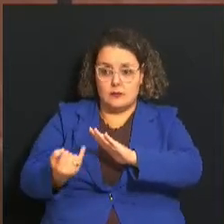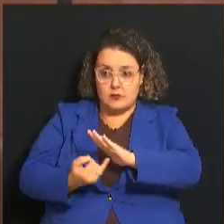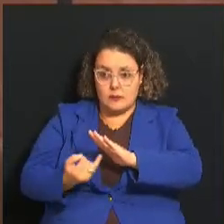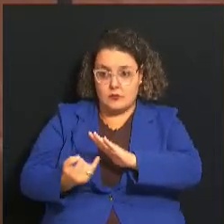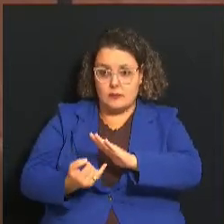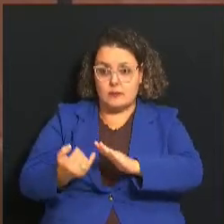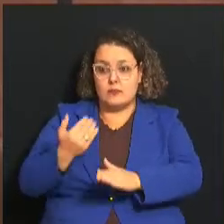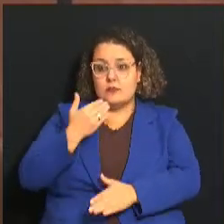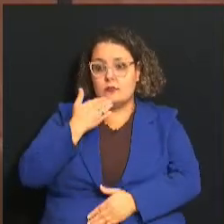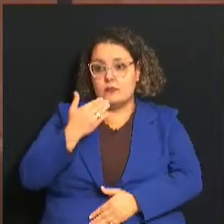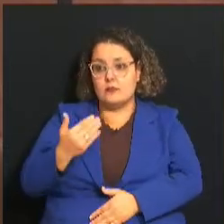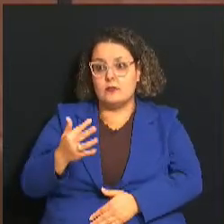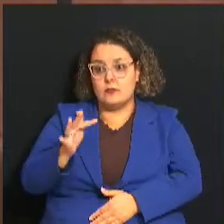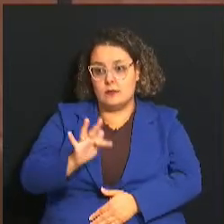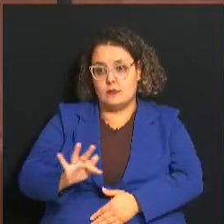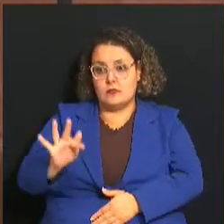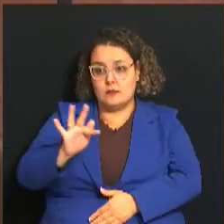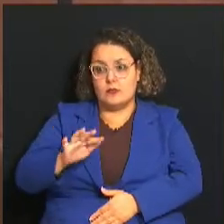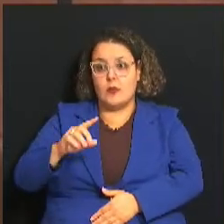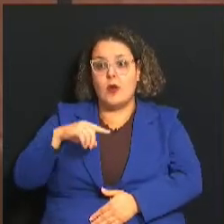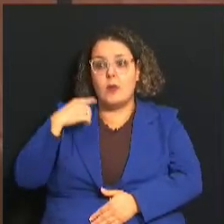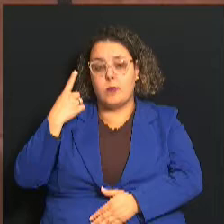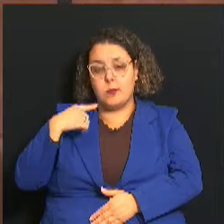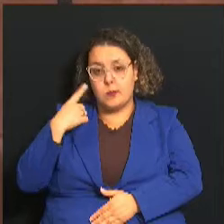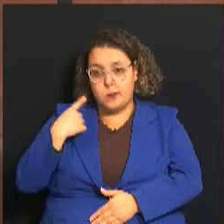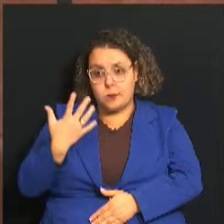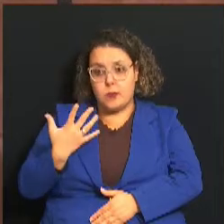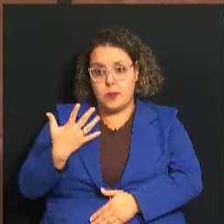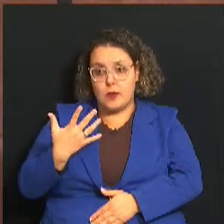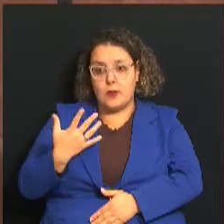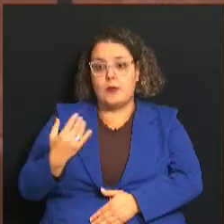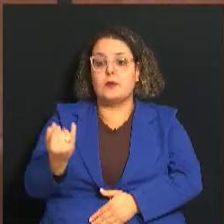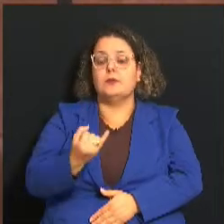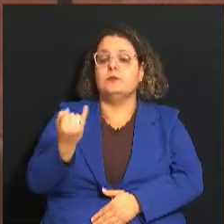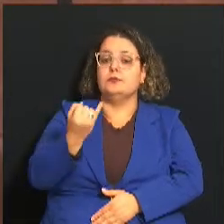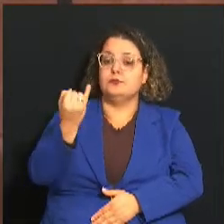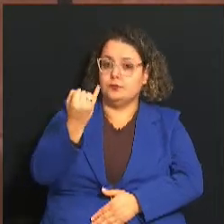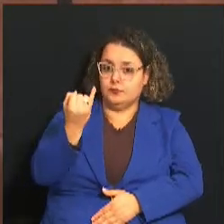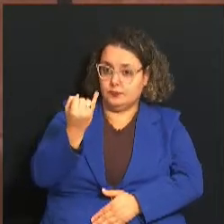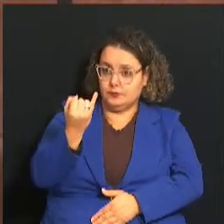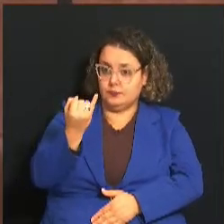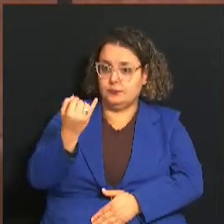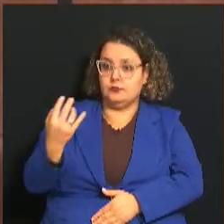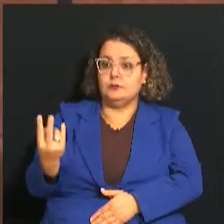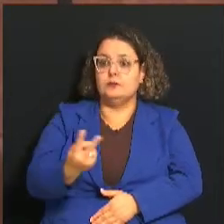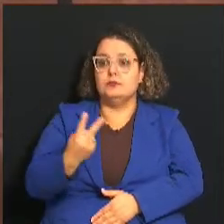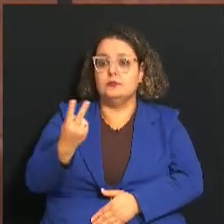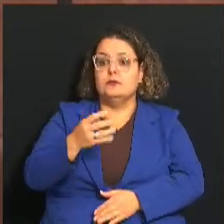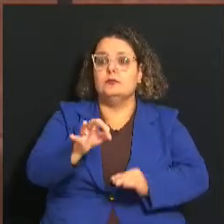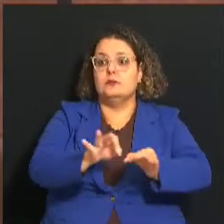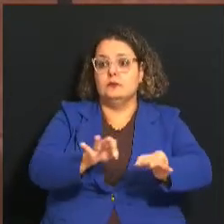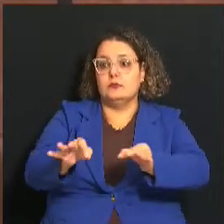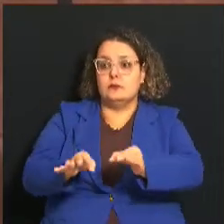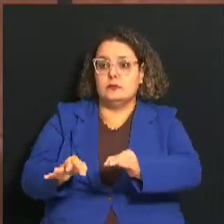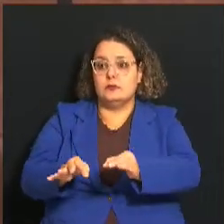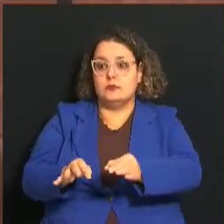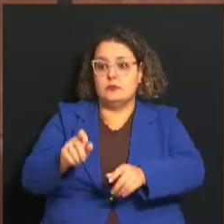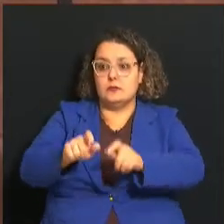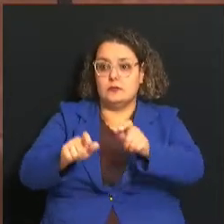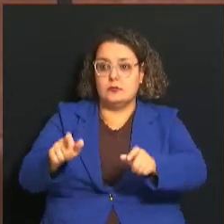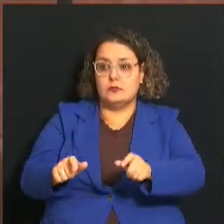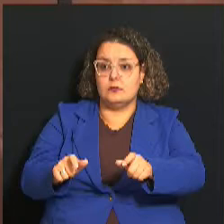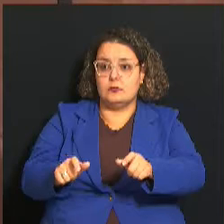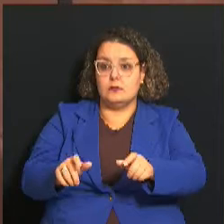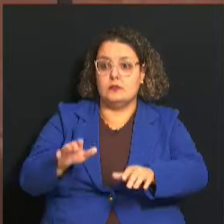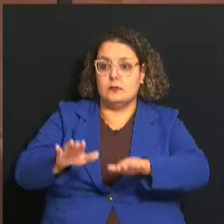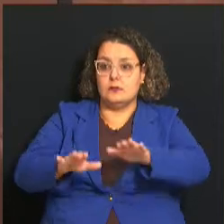uma formação em direito. Eu acredito que é muito importante valorizar a organização popular. Muitas vezes a organização